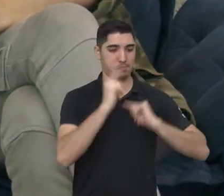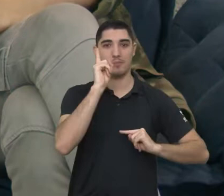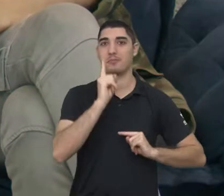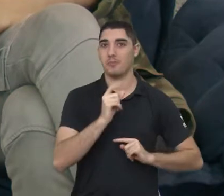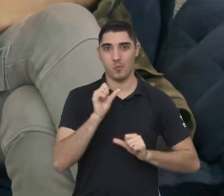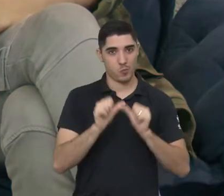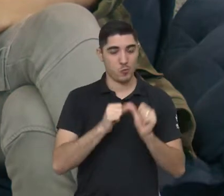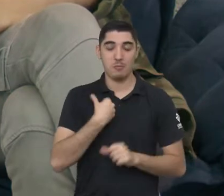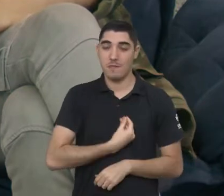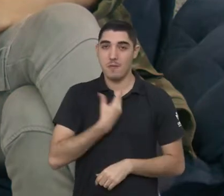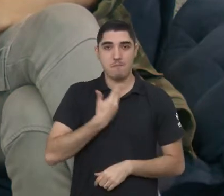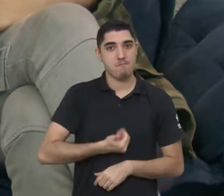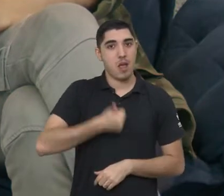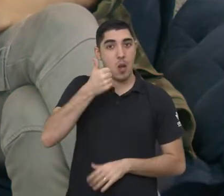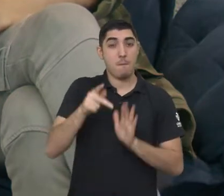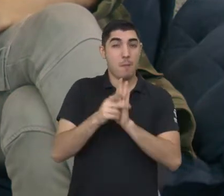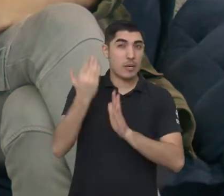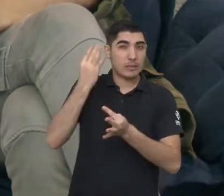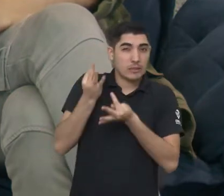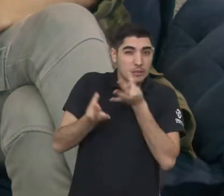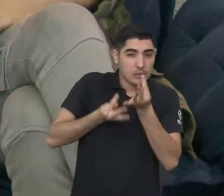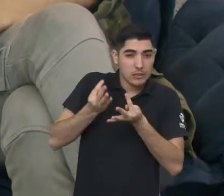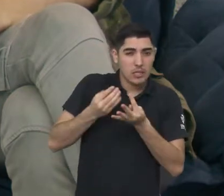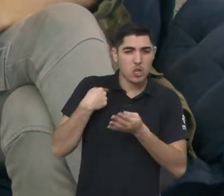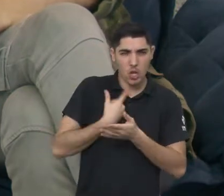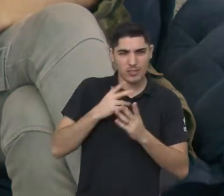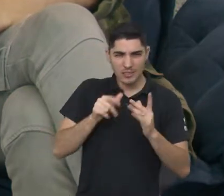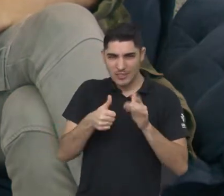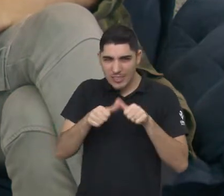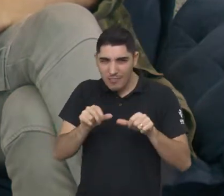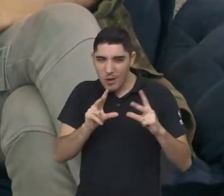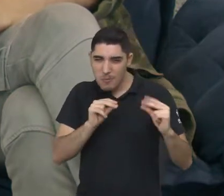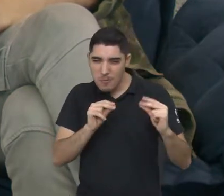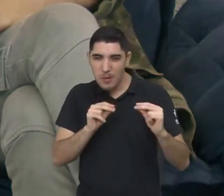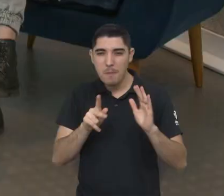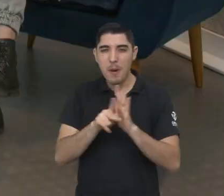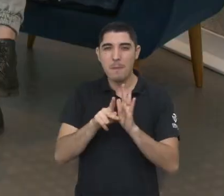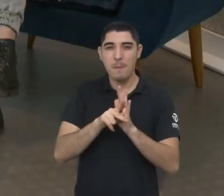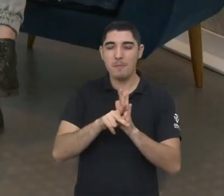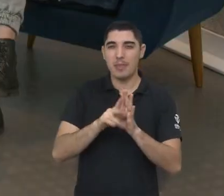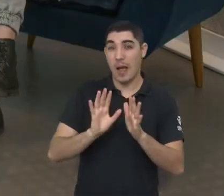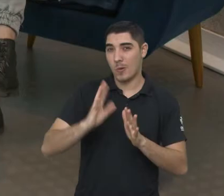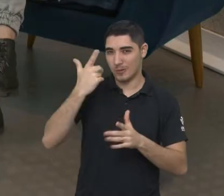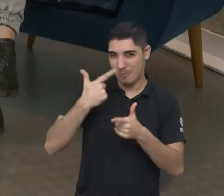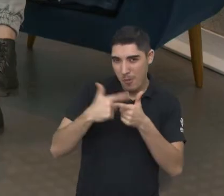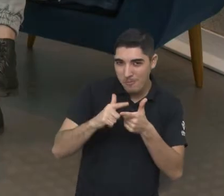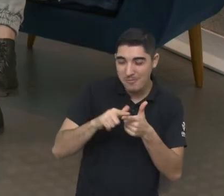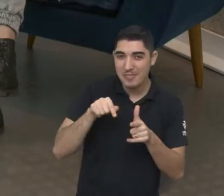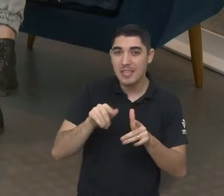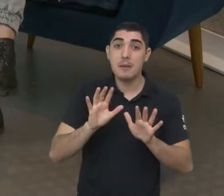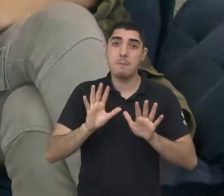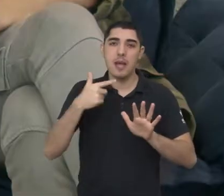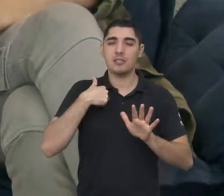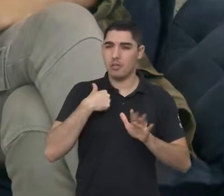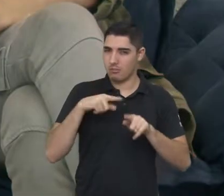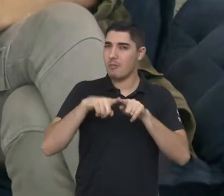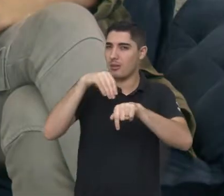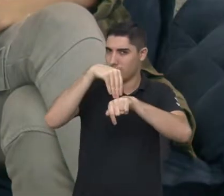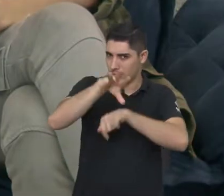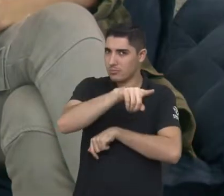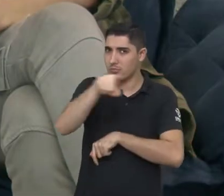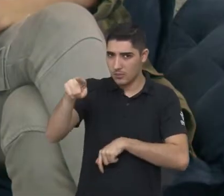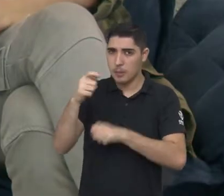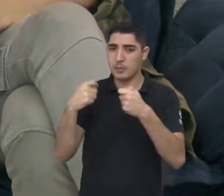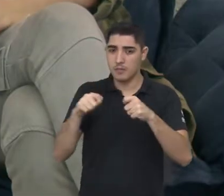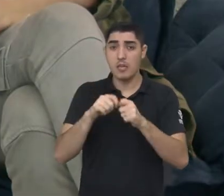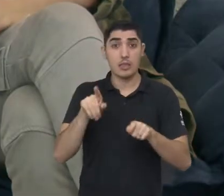vida e eu tive que fazer essa terapia na época que a gente já estava conversando, né, daquele tabuzinho. Mas eu faço e recomendo,